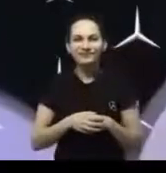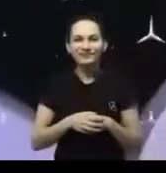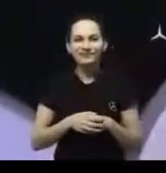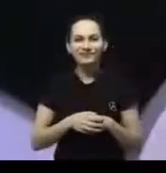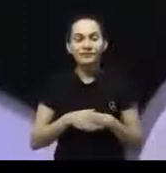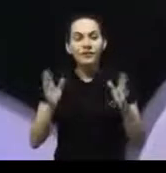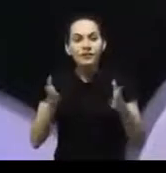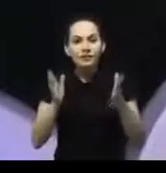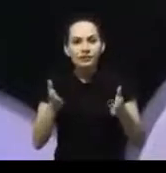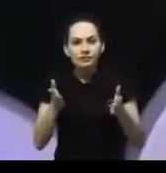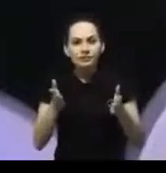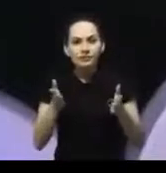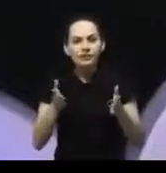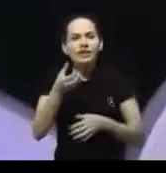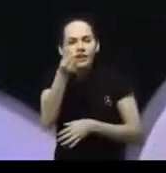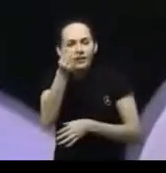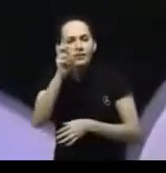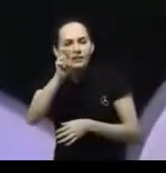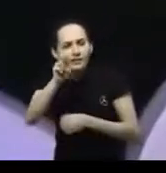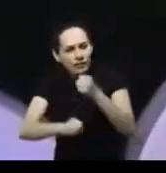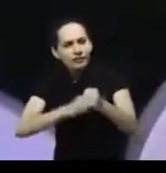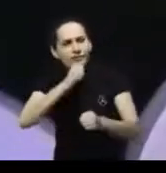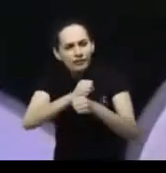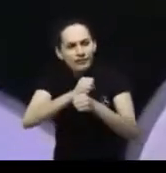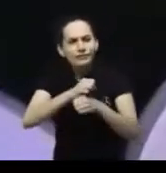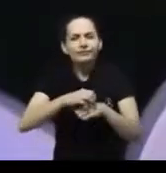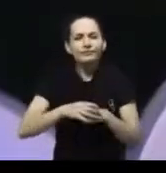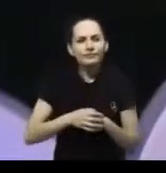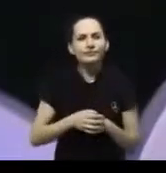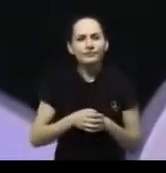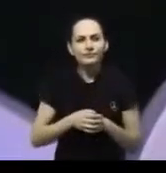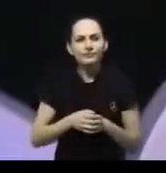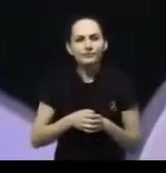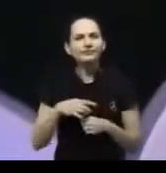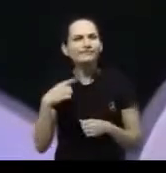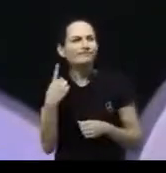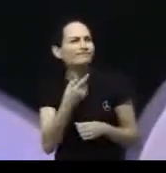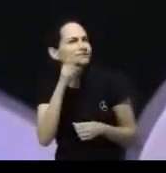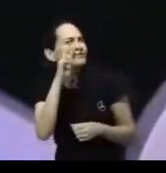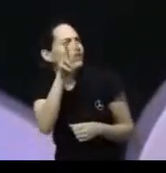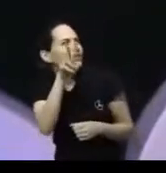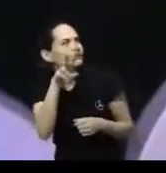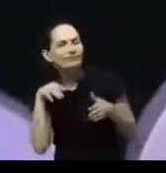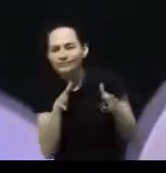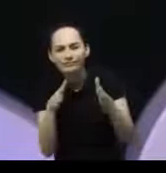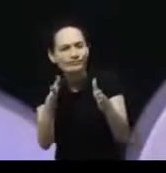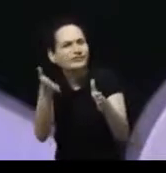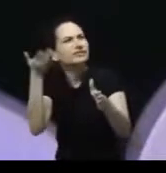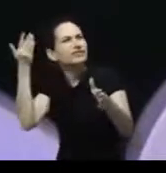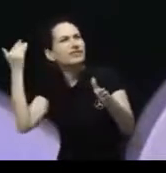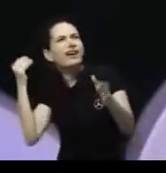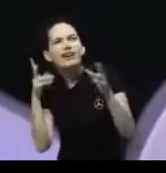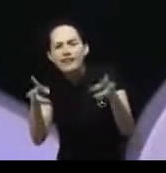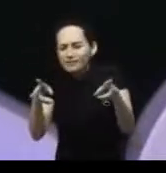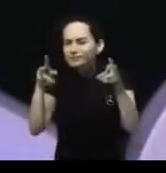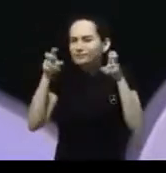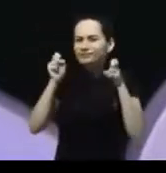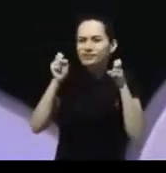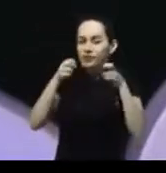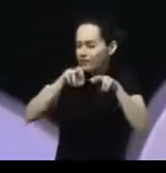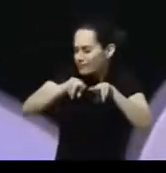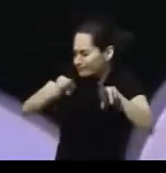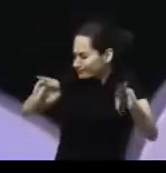e hoje quando completamos 65 anos a gente olha para a estrada que percorremos e percebemos